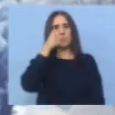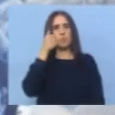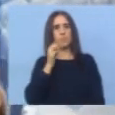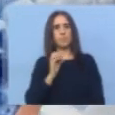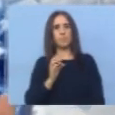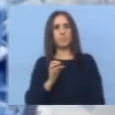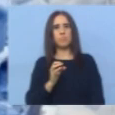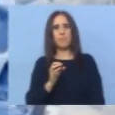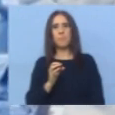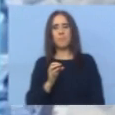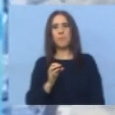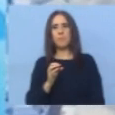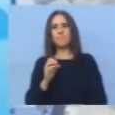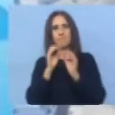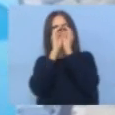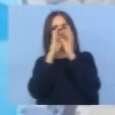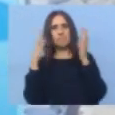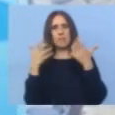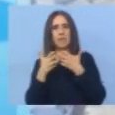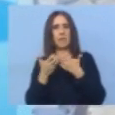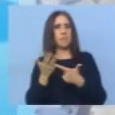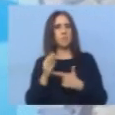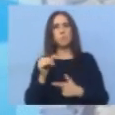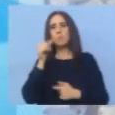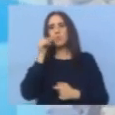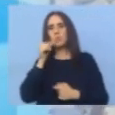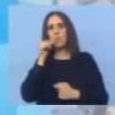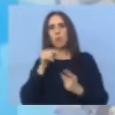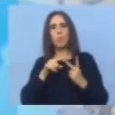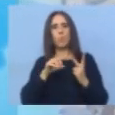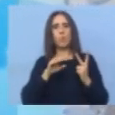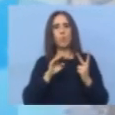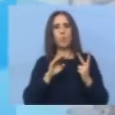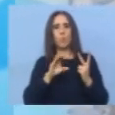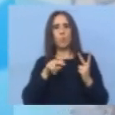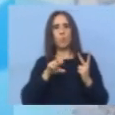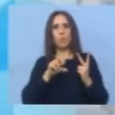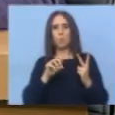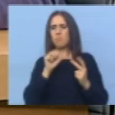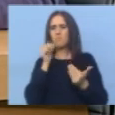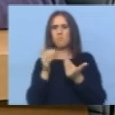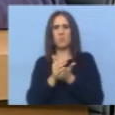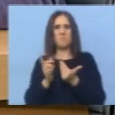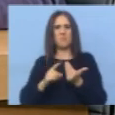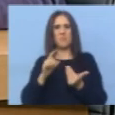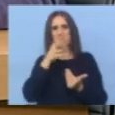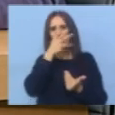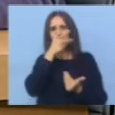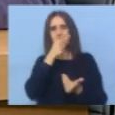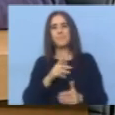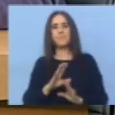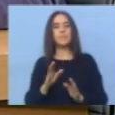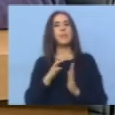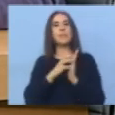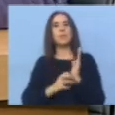concretamente, em cenários de guerra como aqueles que existem no Sudão, no Congo e outros, sempre a fazer vítimas, infelizmente. Passamos a um